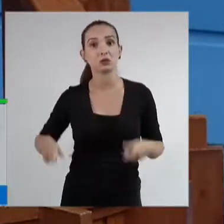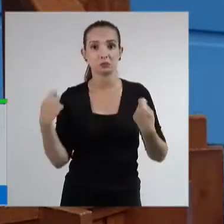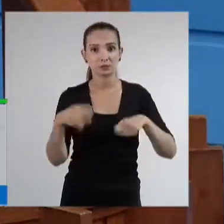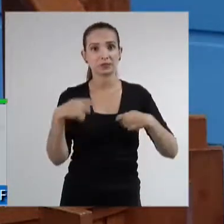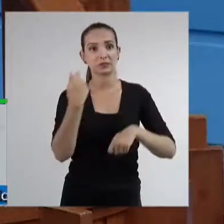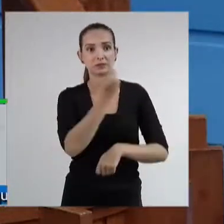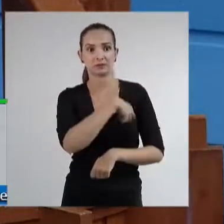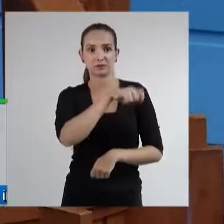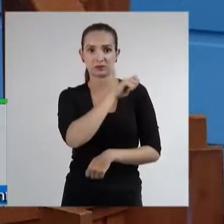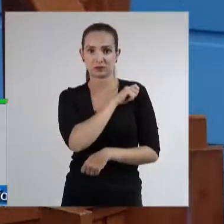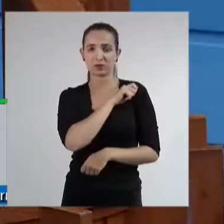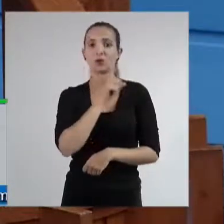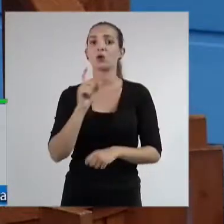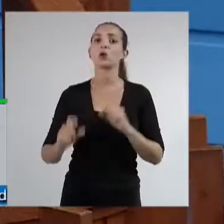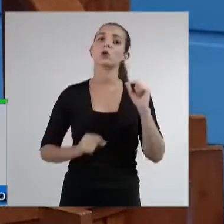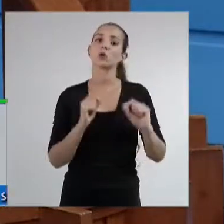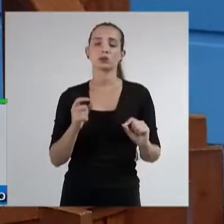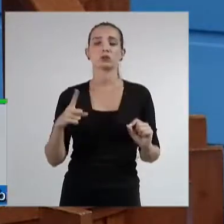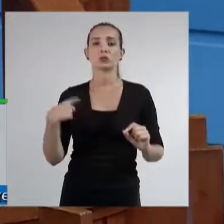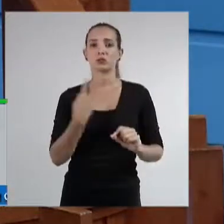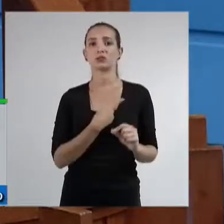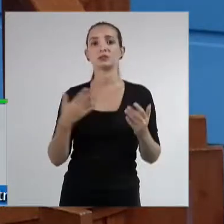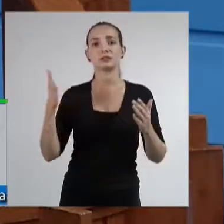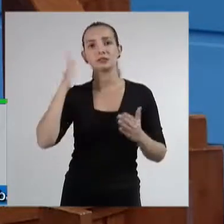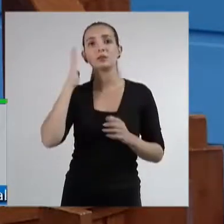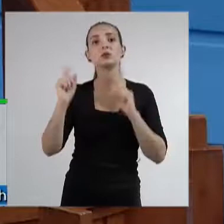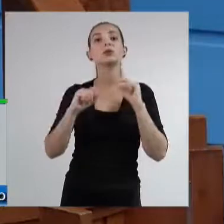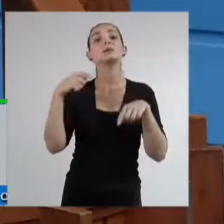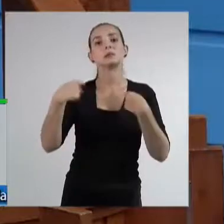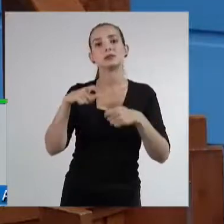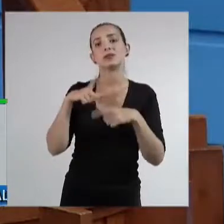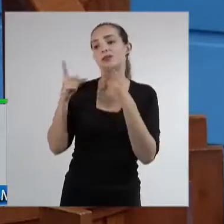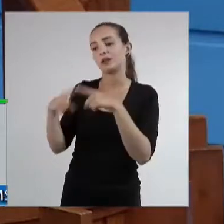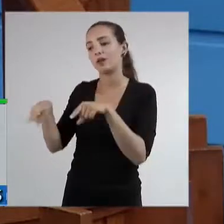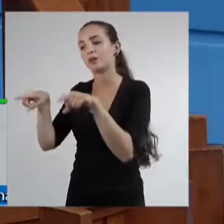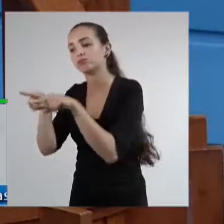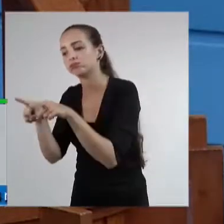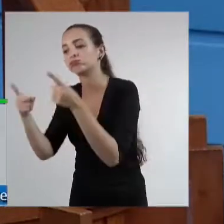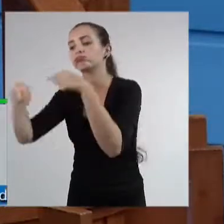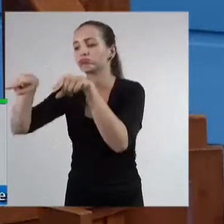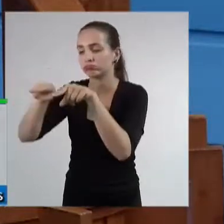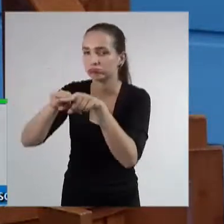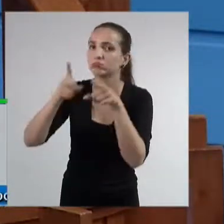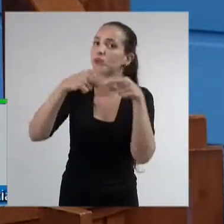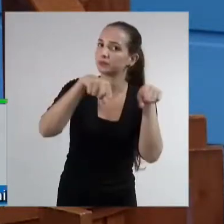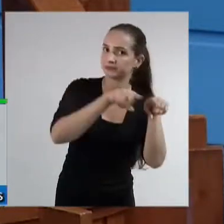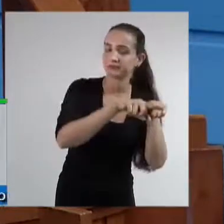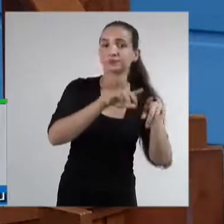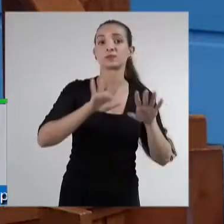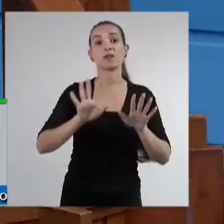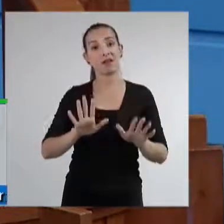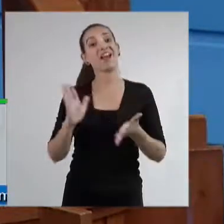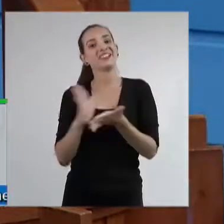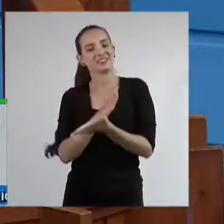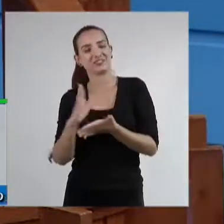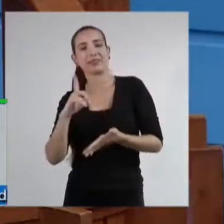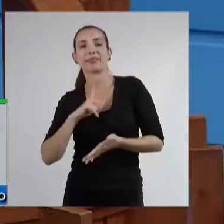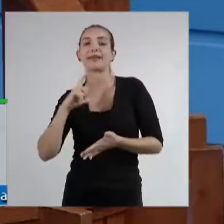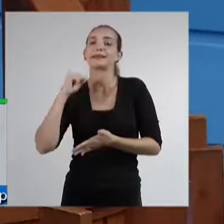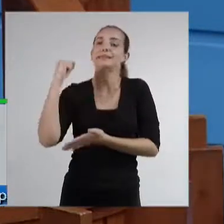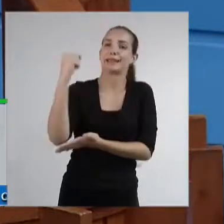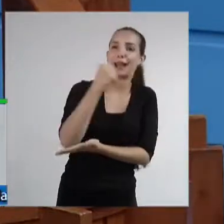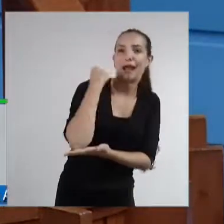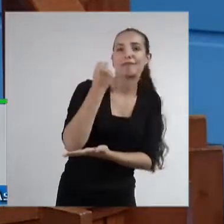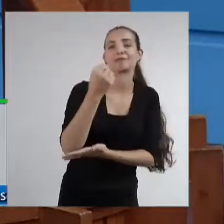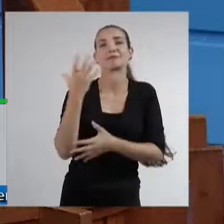Algo dessa natureza, dessa envergadura, só se faz com parcerias. Muitas vezes, nas crises,